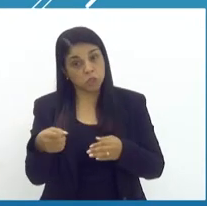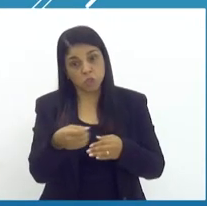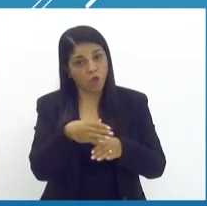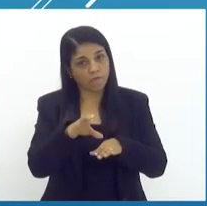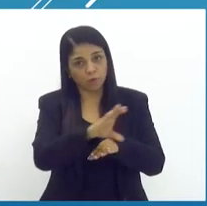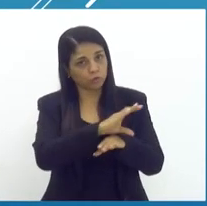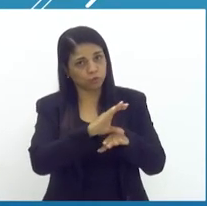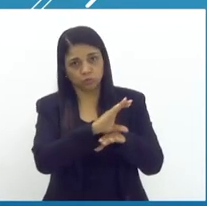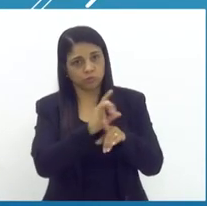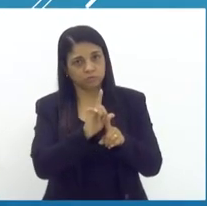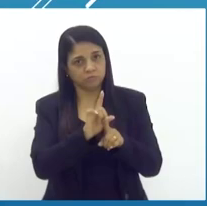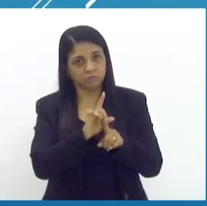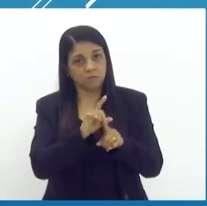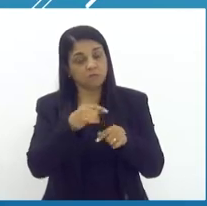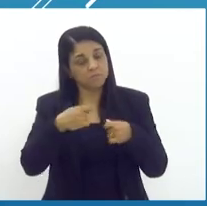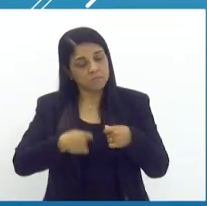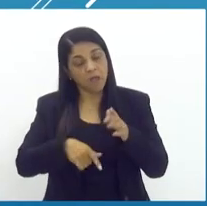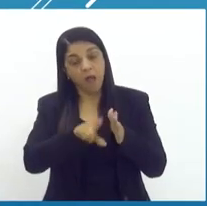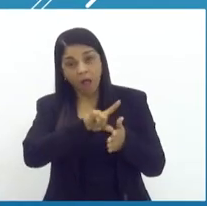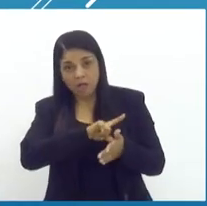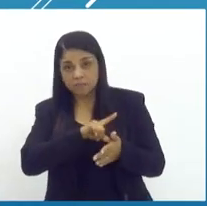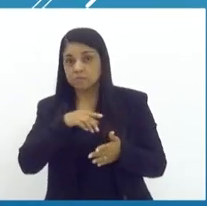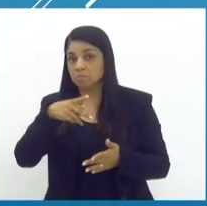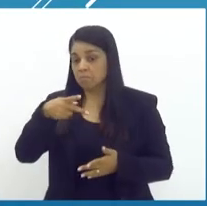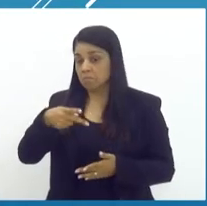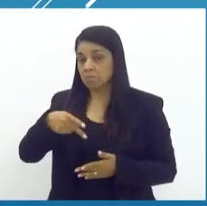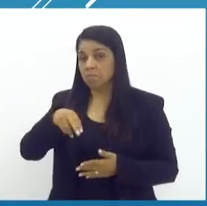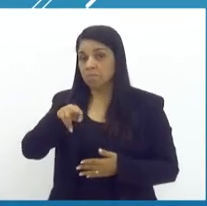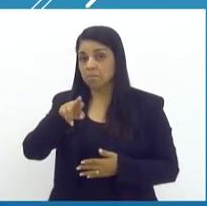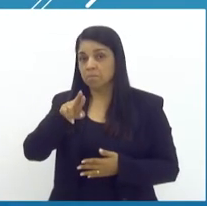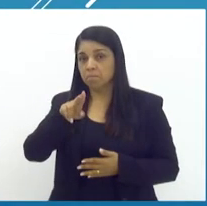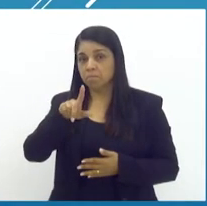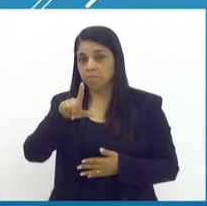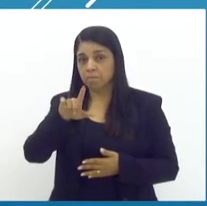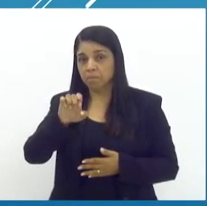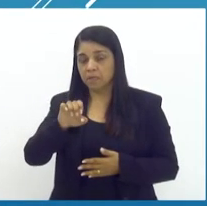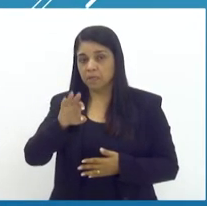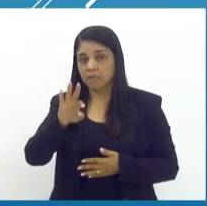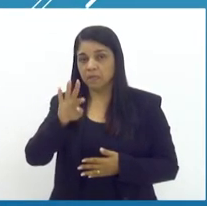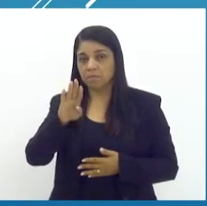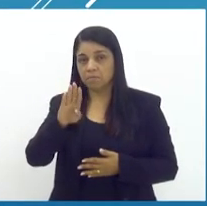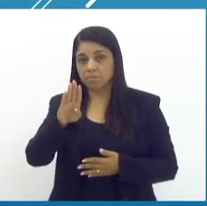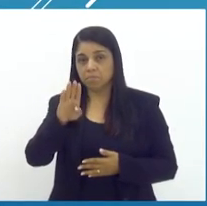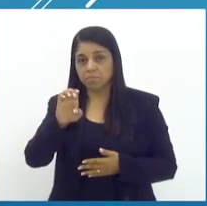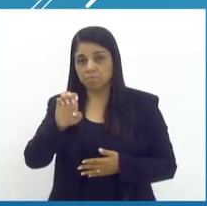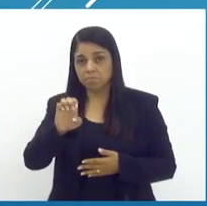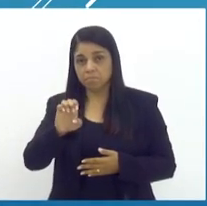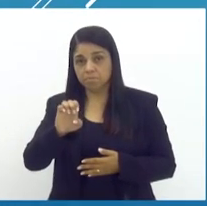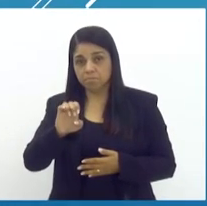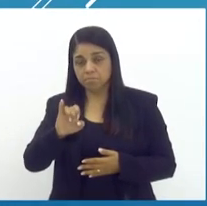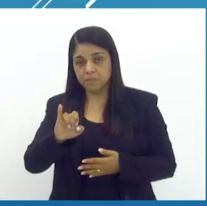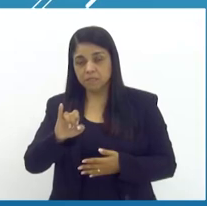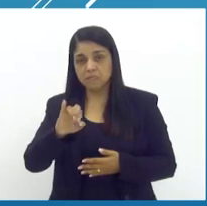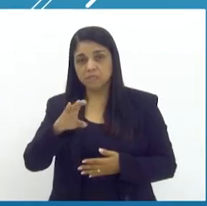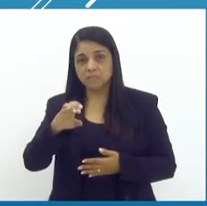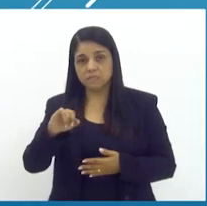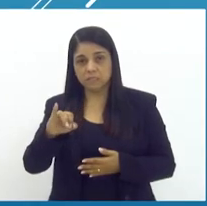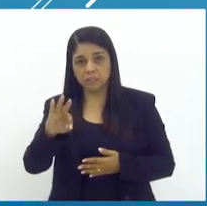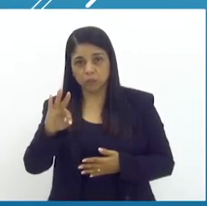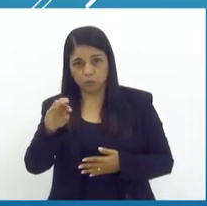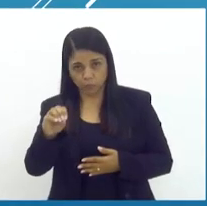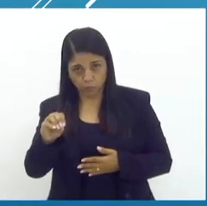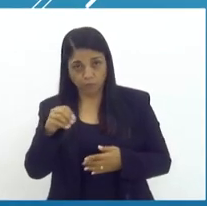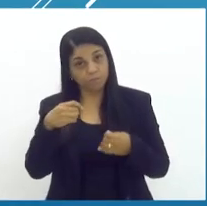isso apenas tem que ter um plebiscito é isso pelo menos isso para fazer de conta que a gente tá